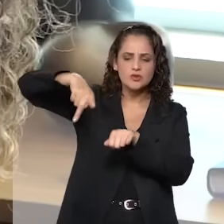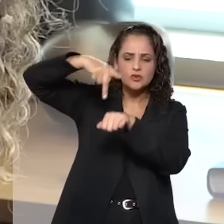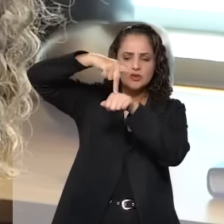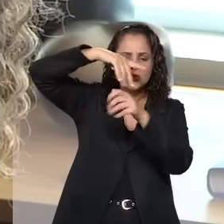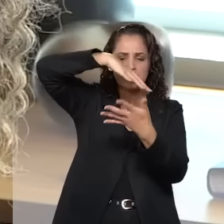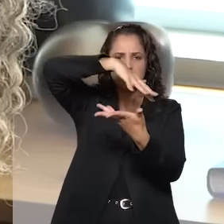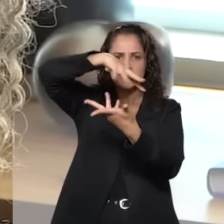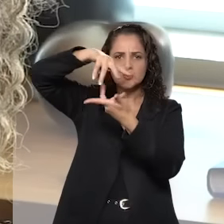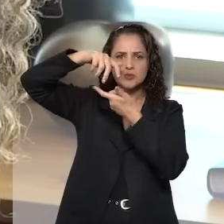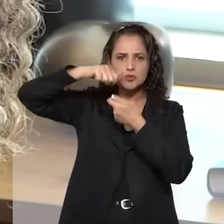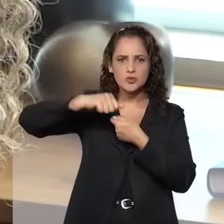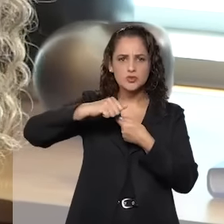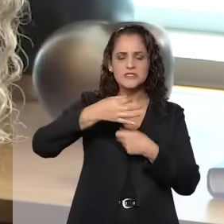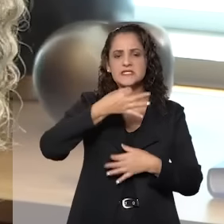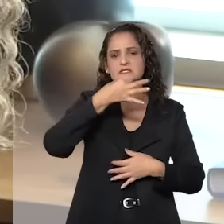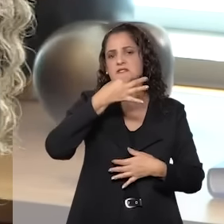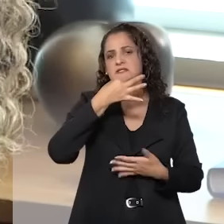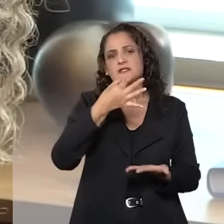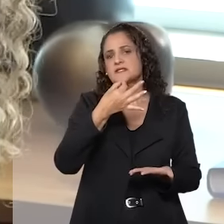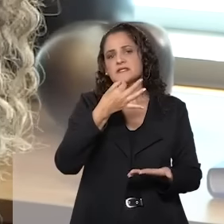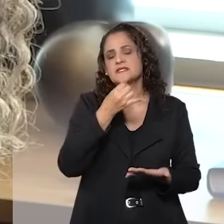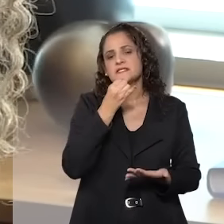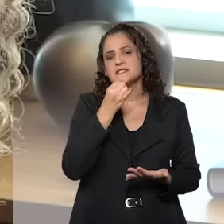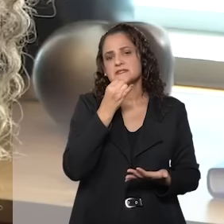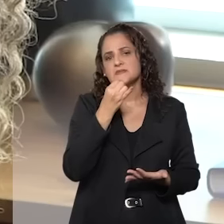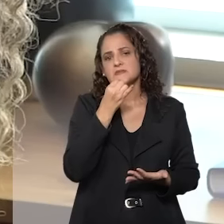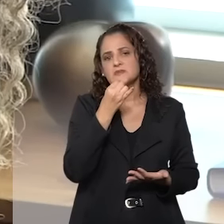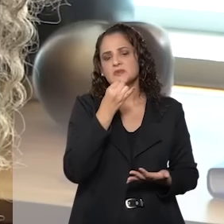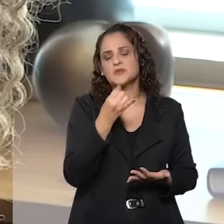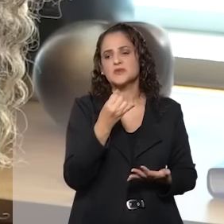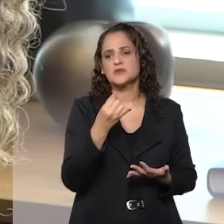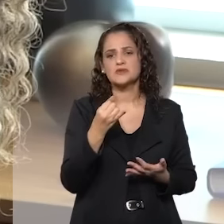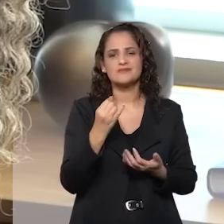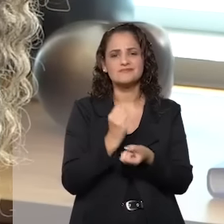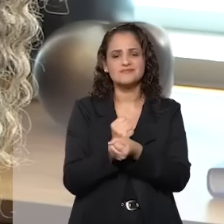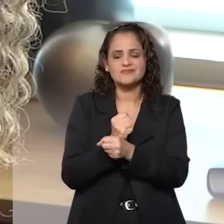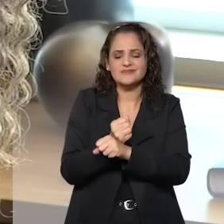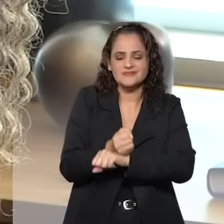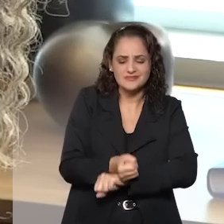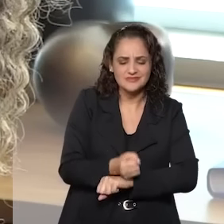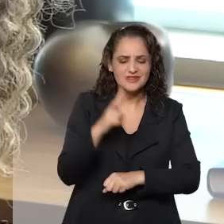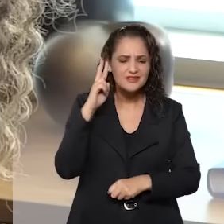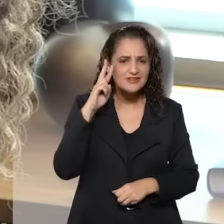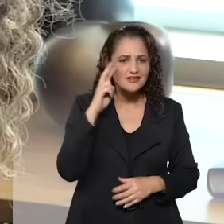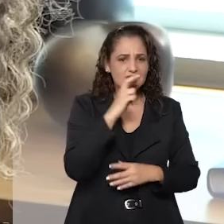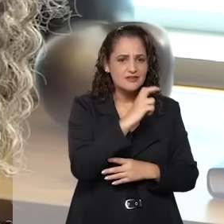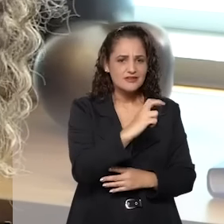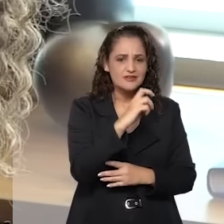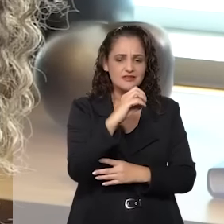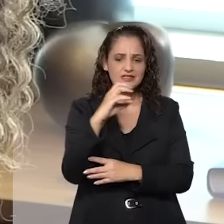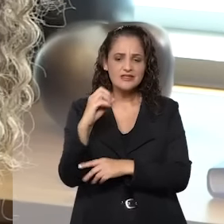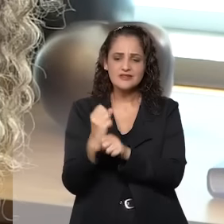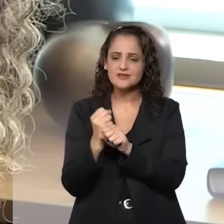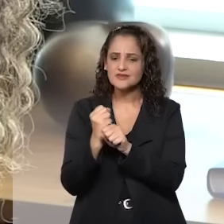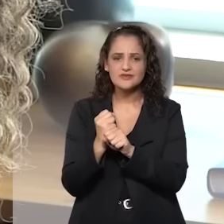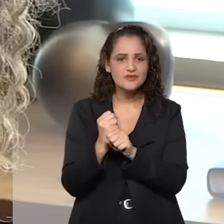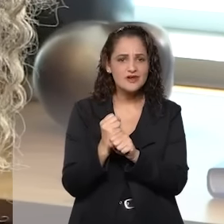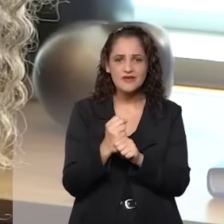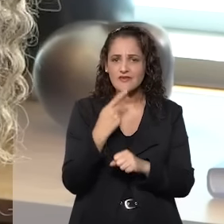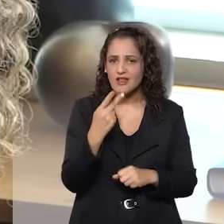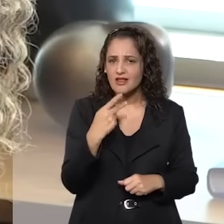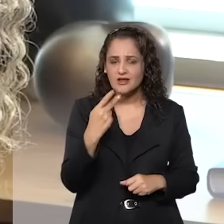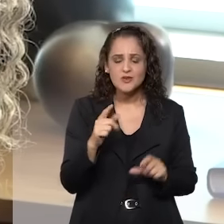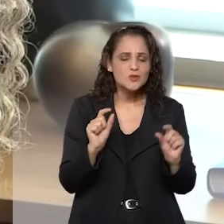história do mundo né quando a gente olha por exemplo PR a história da escravidão né Eh a gente tá falando de quase 500 anos onde a gente tinha